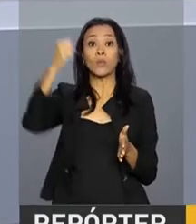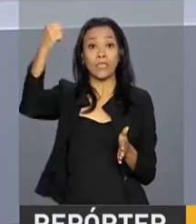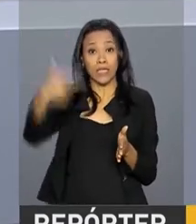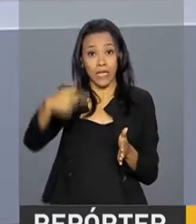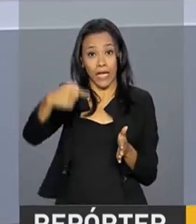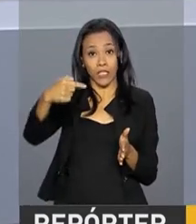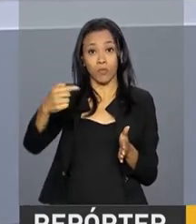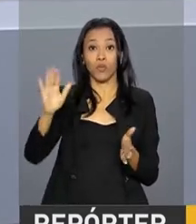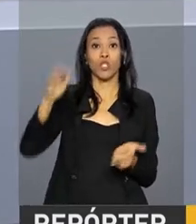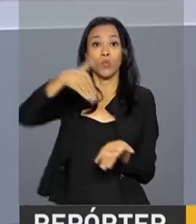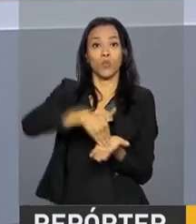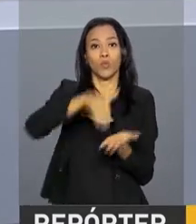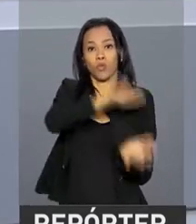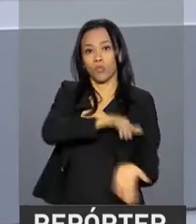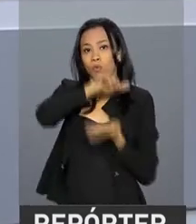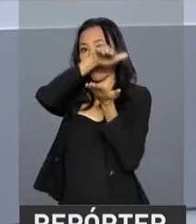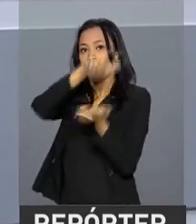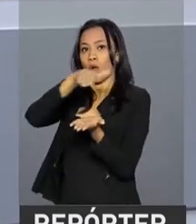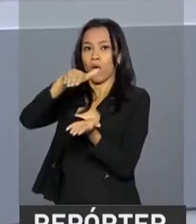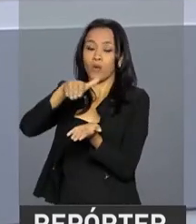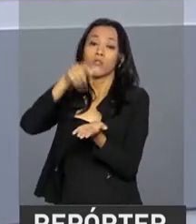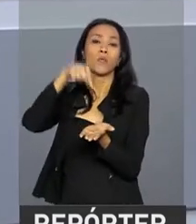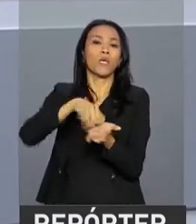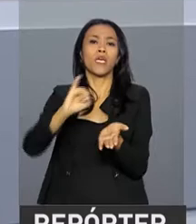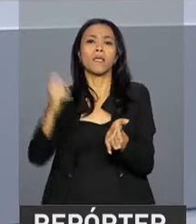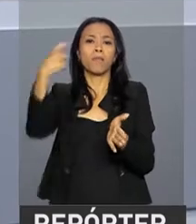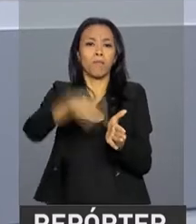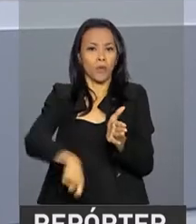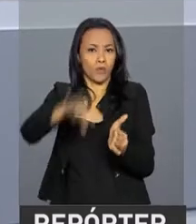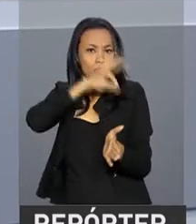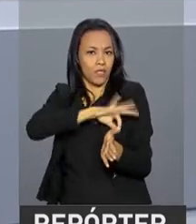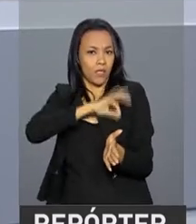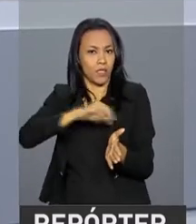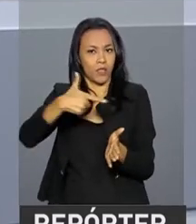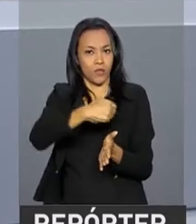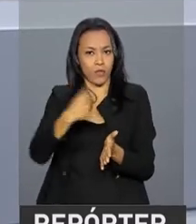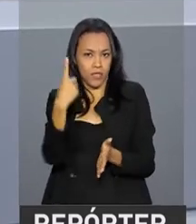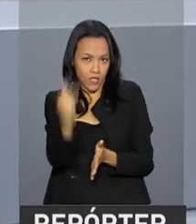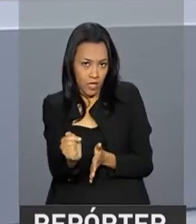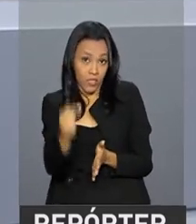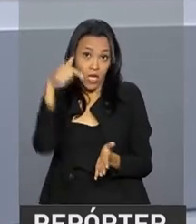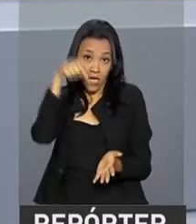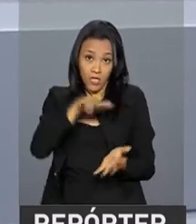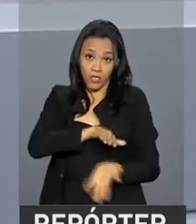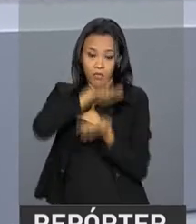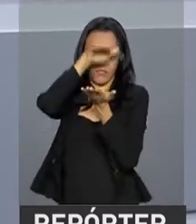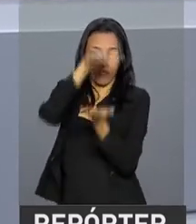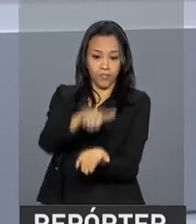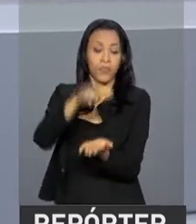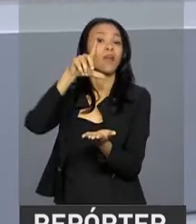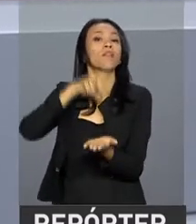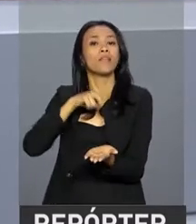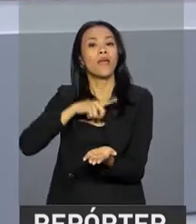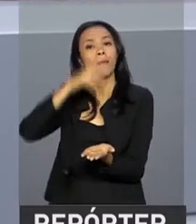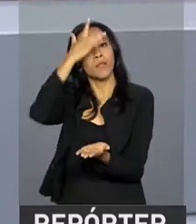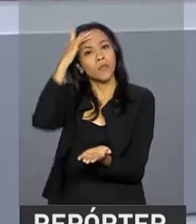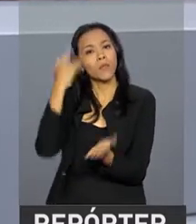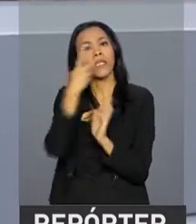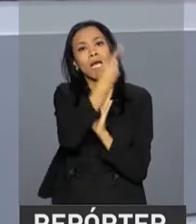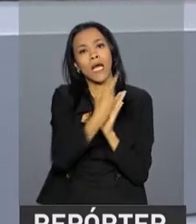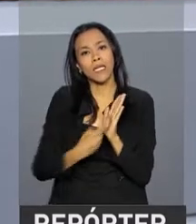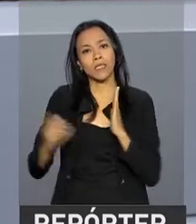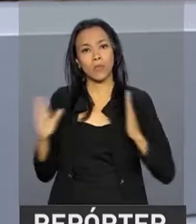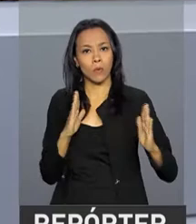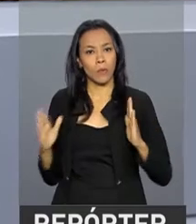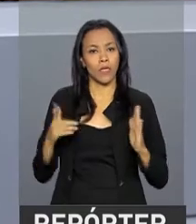de restituição do imposto de renda pessoa física 2010 17 lote contempla também contribuintes que fizeram a declaração entre